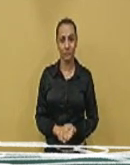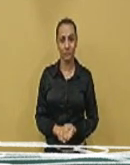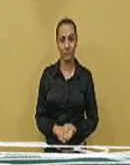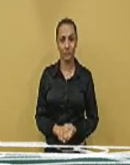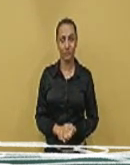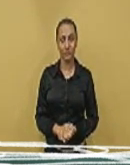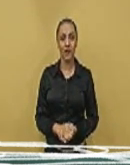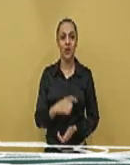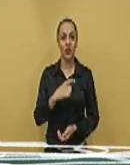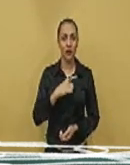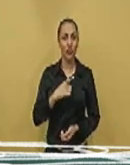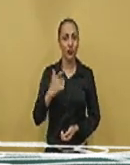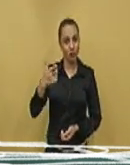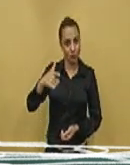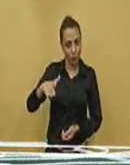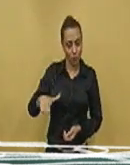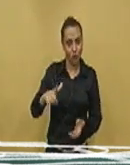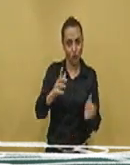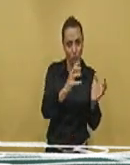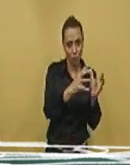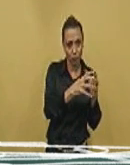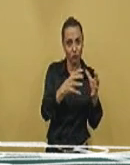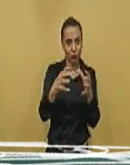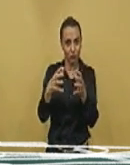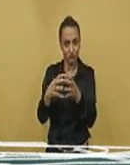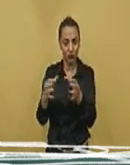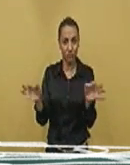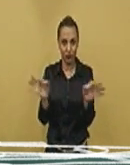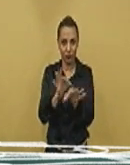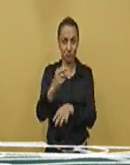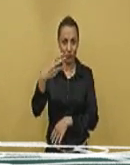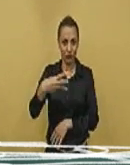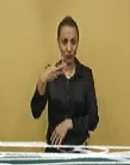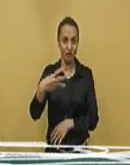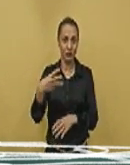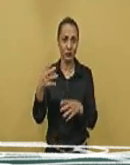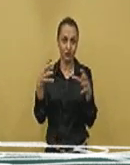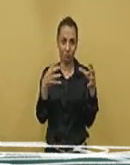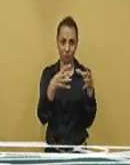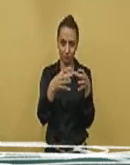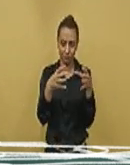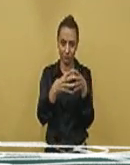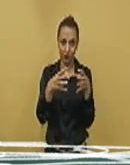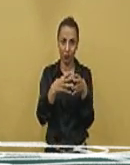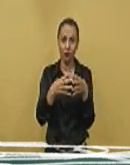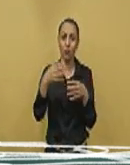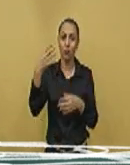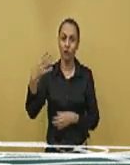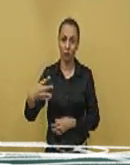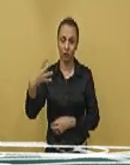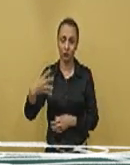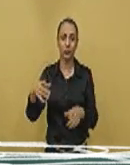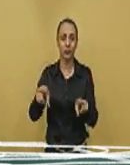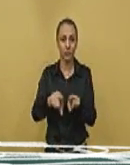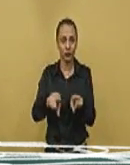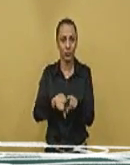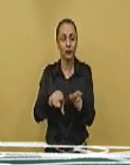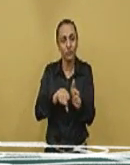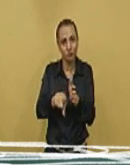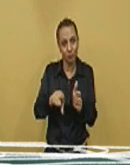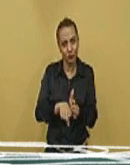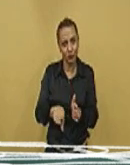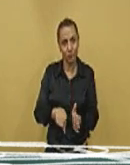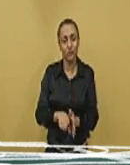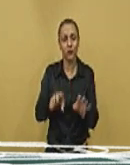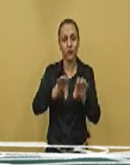Terminamos mais uma rodada e assim terminamos o terceiro bloco. Temos o quarto bloco, que ainda é de perguntas da comunidade.